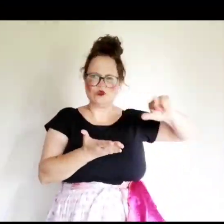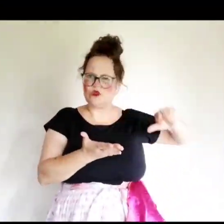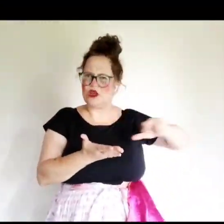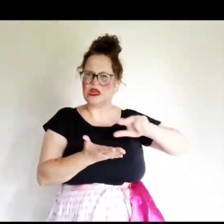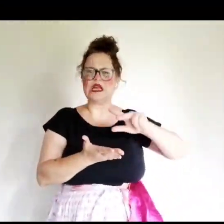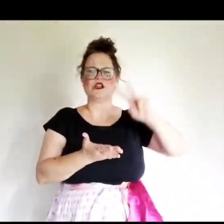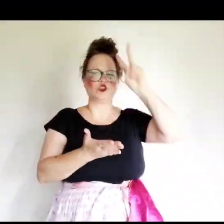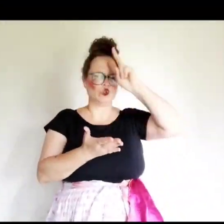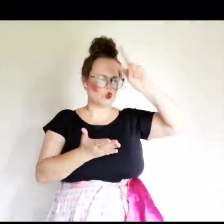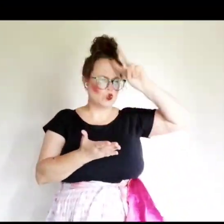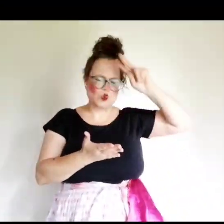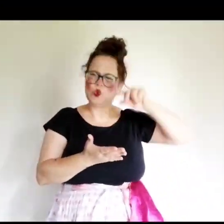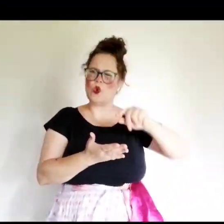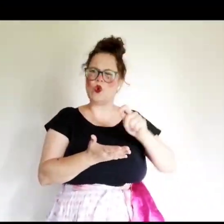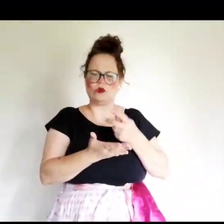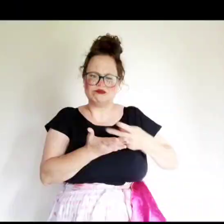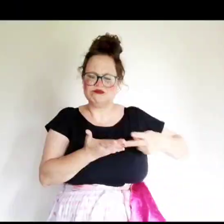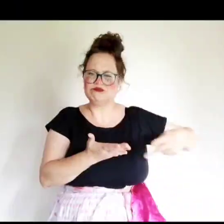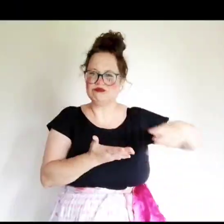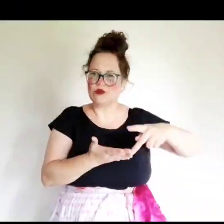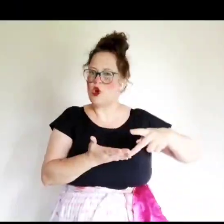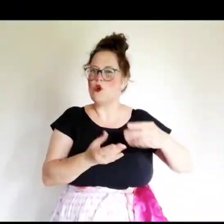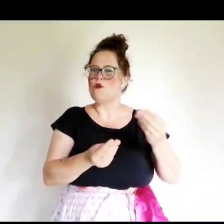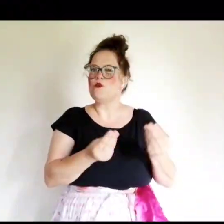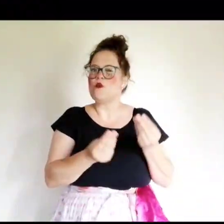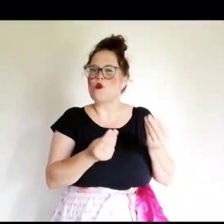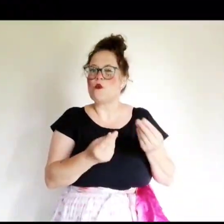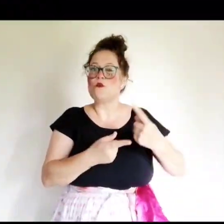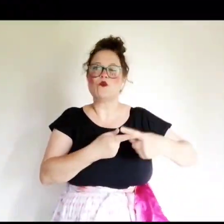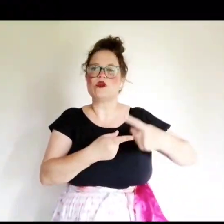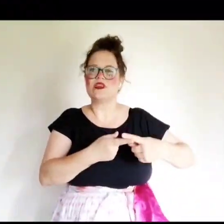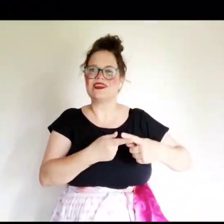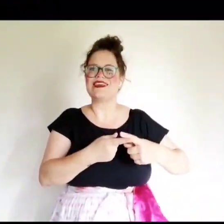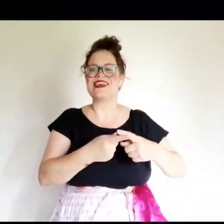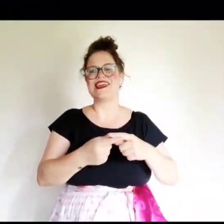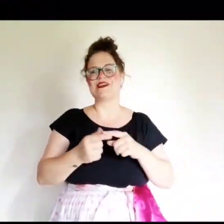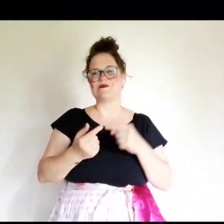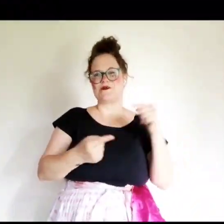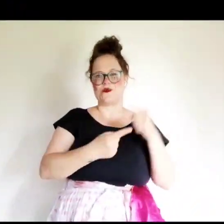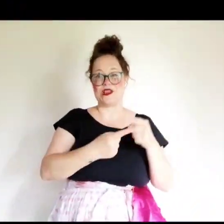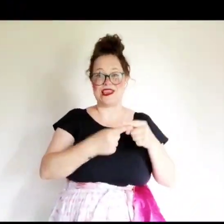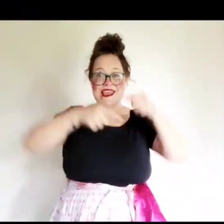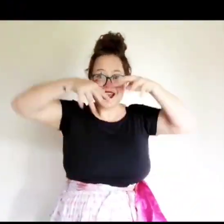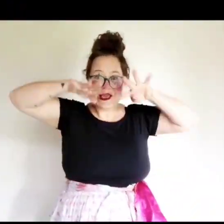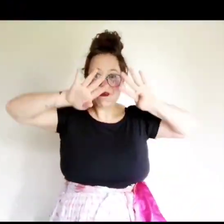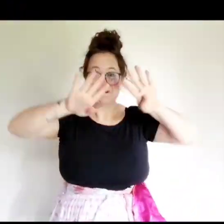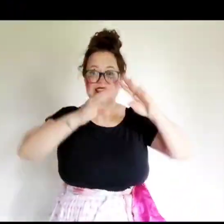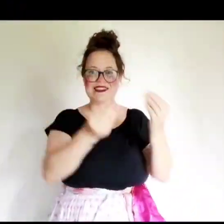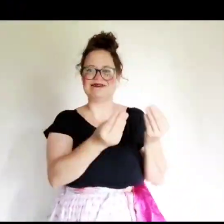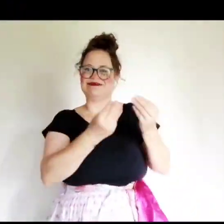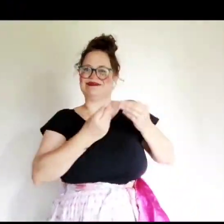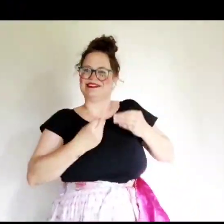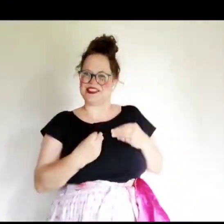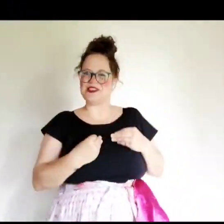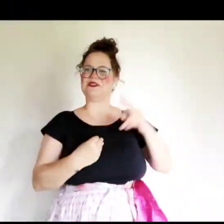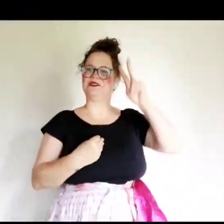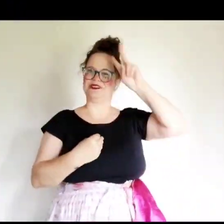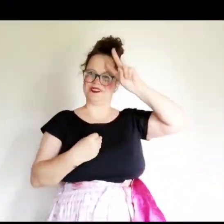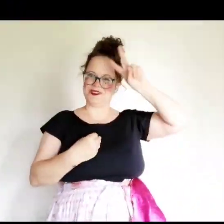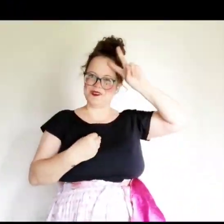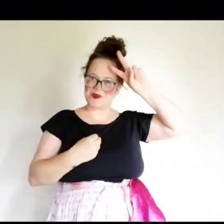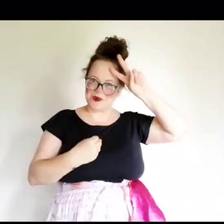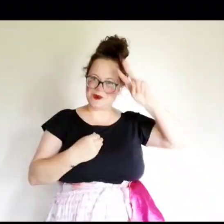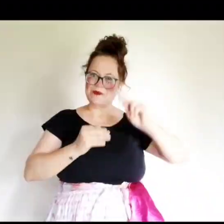caricaturista, faço histórias em quadrinhos. E eu devo isso à grande Emília, a boneca de pano.